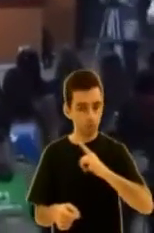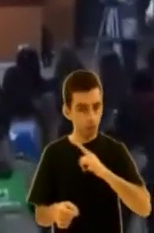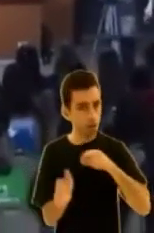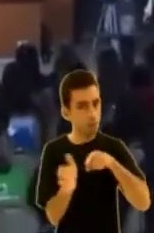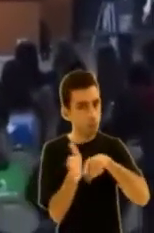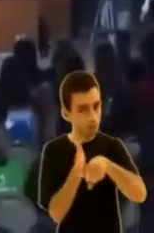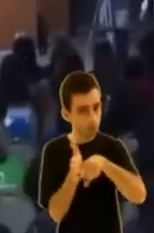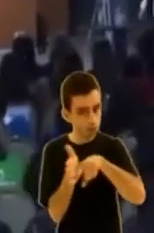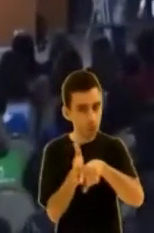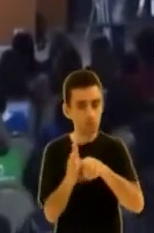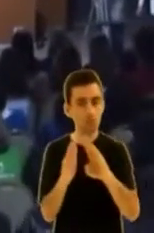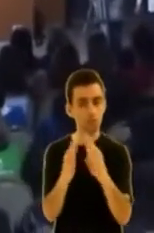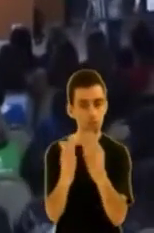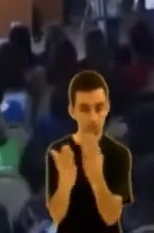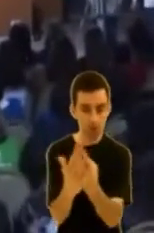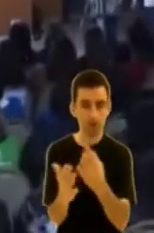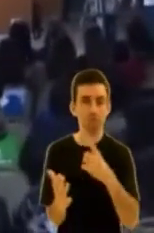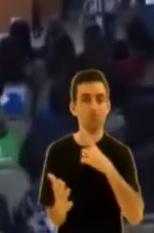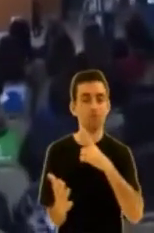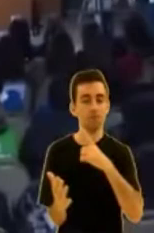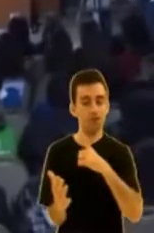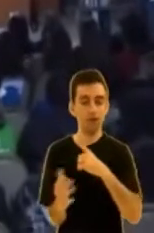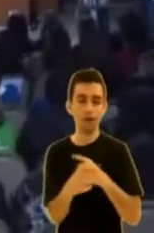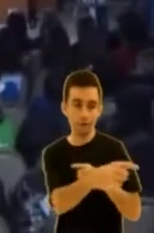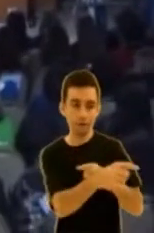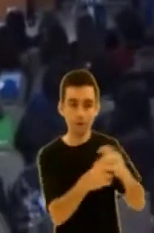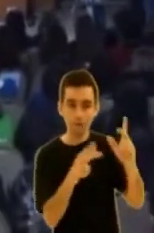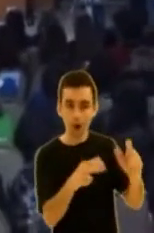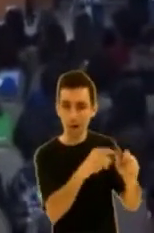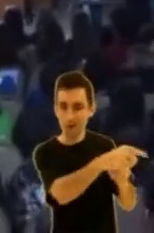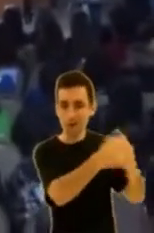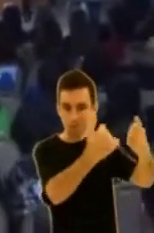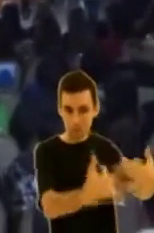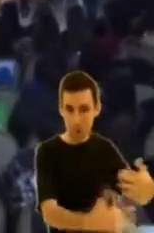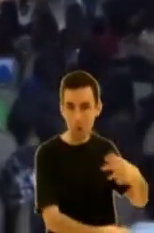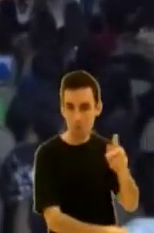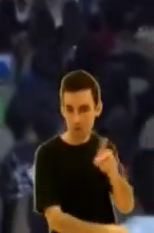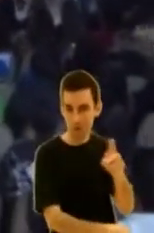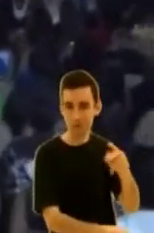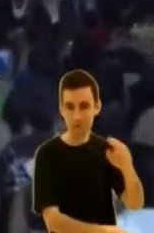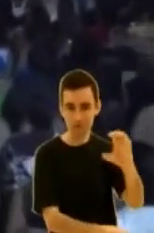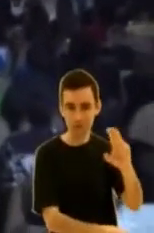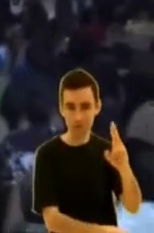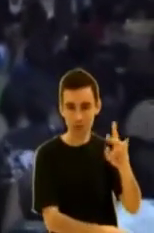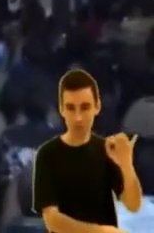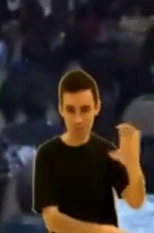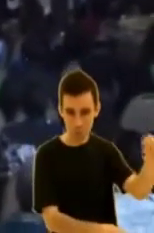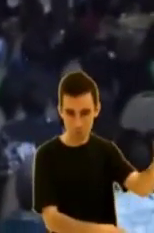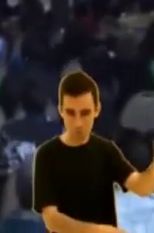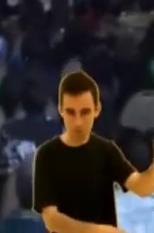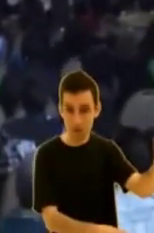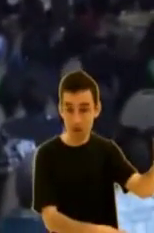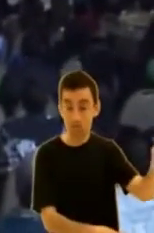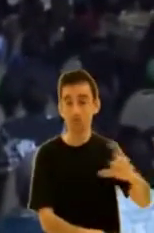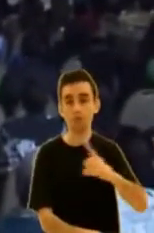abordado aqui pelo professor Chico, quanto as ações próprias hoje do FNDE e do MEC, são todas elas baseadas em